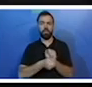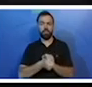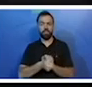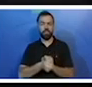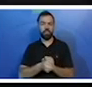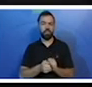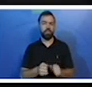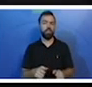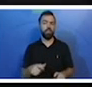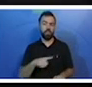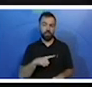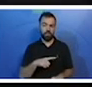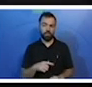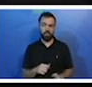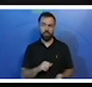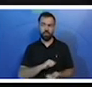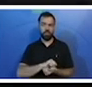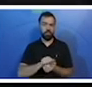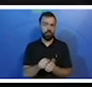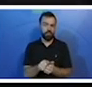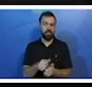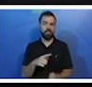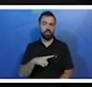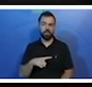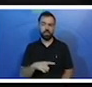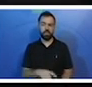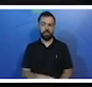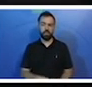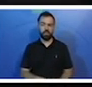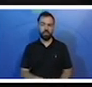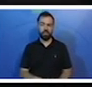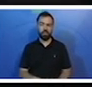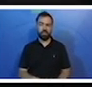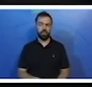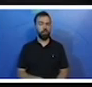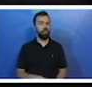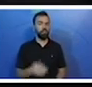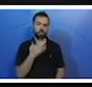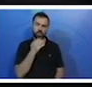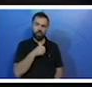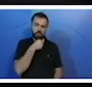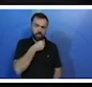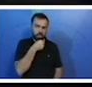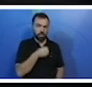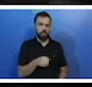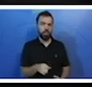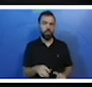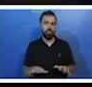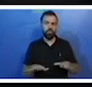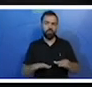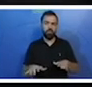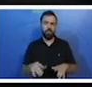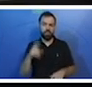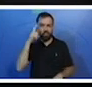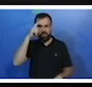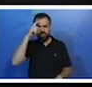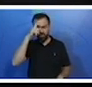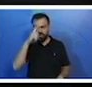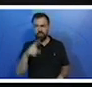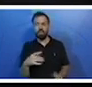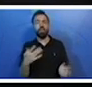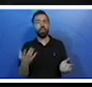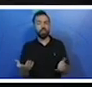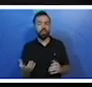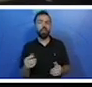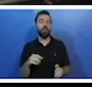idade, nós vamos perdendo alguns tipos de mobilidade, né? Ficamos um pouquinho mais com determinados movimentos restritos. Então, existem algumas bicicletas